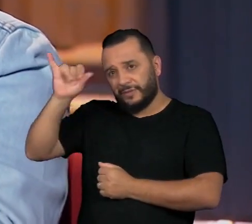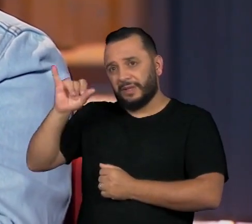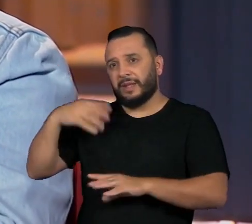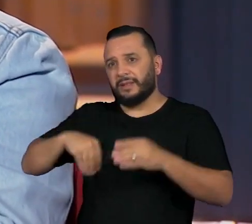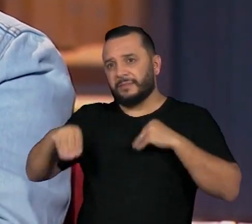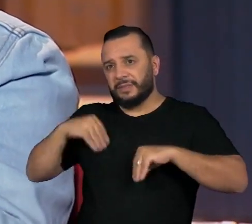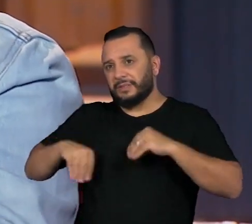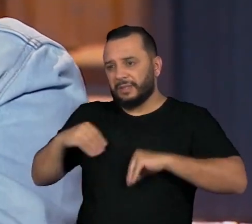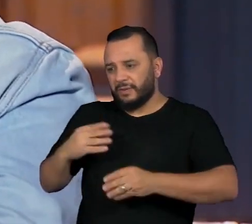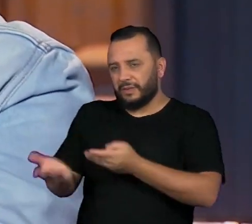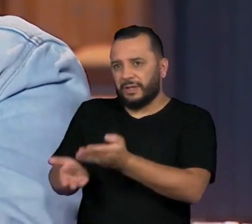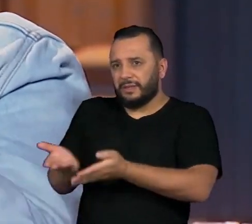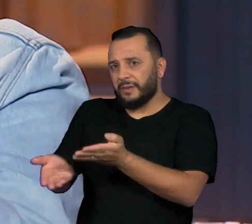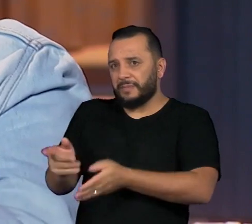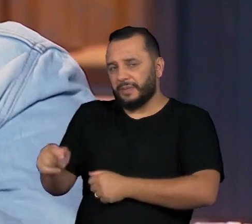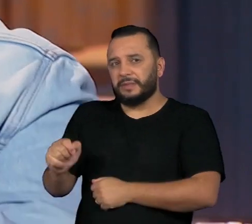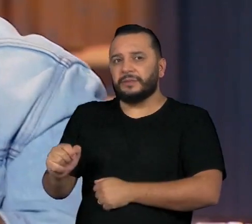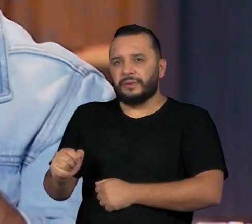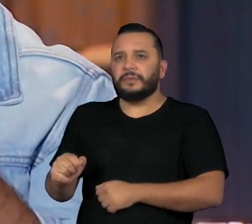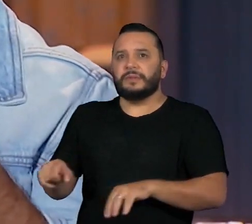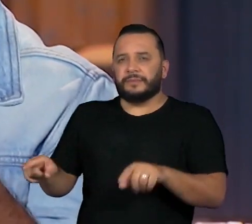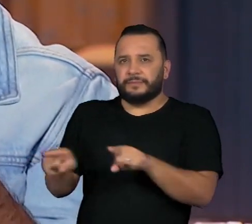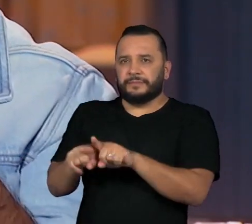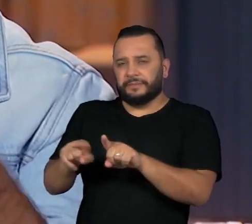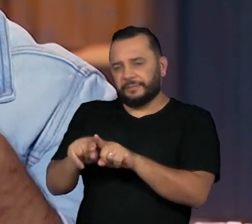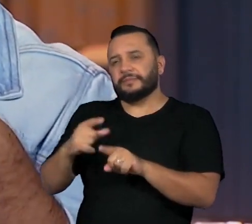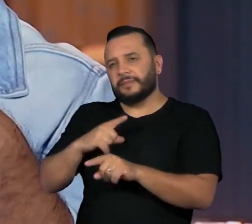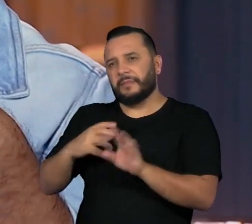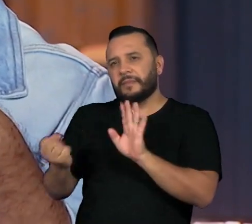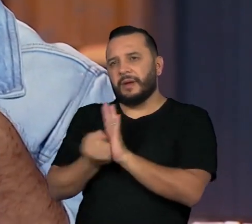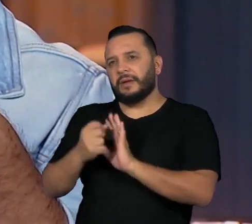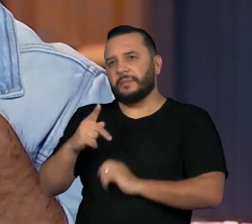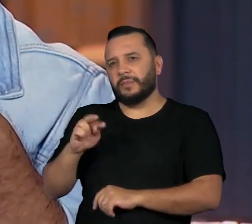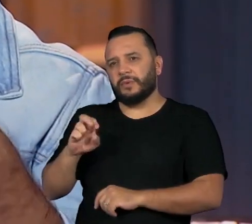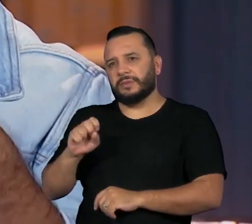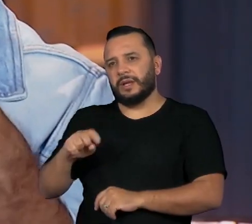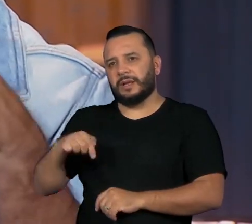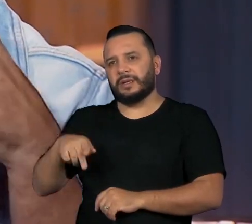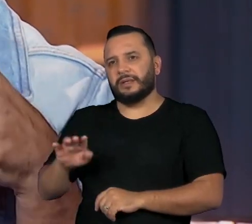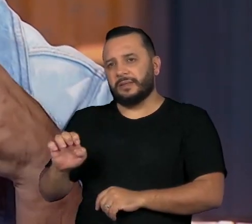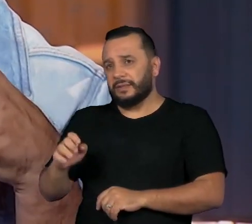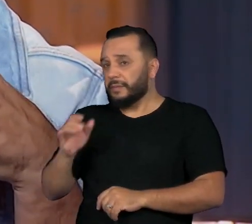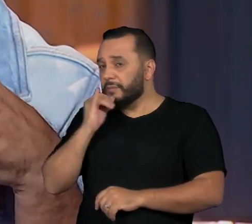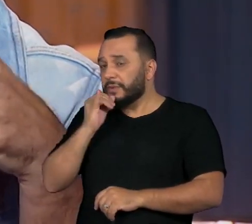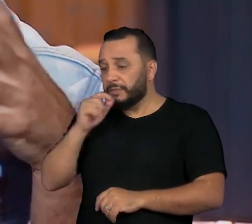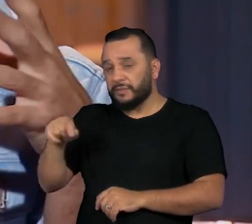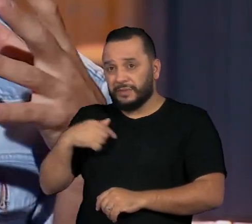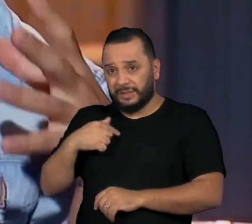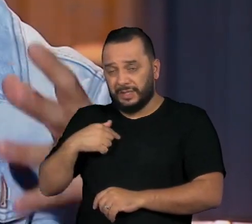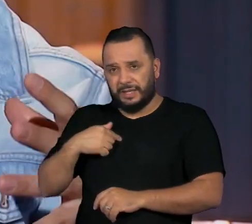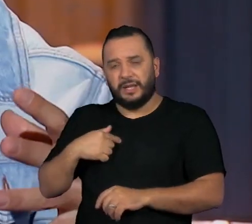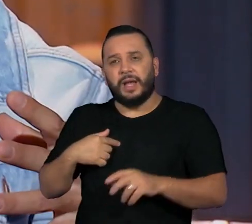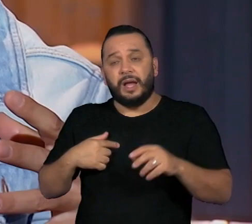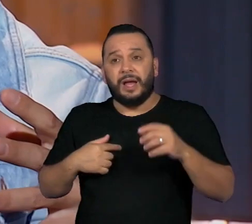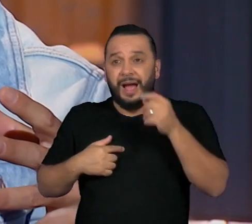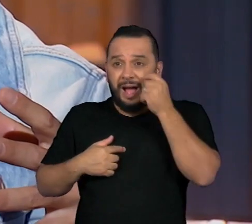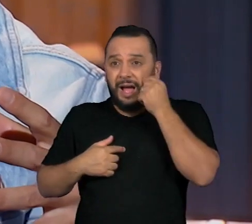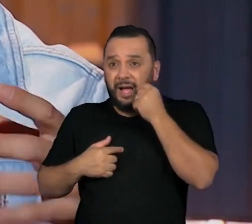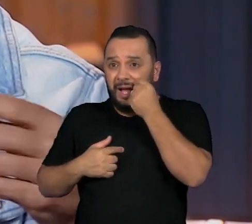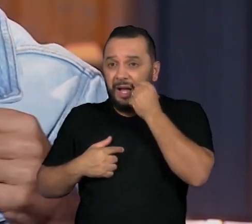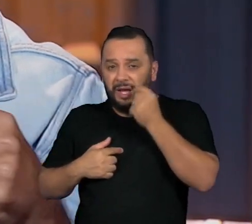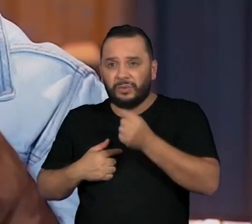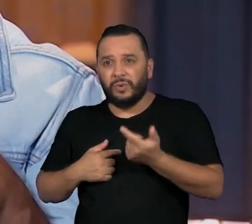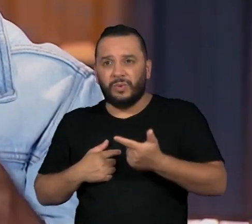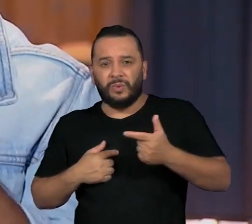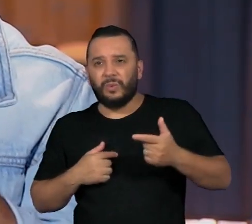digamos assim, não sei se eu posso falar aqui, o Prozac, né, coisas desse tipo, se você pegar esse animal e colocar ele num ambiente adverso,